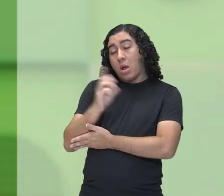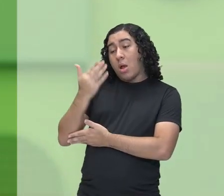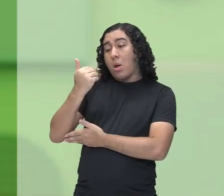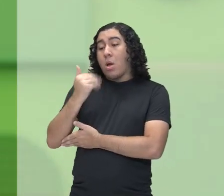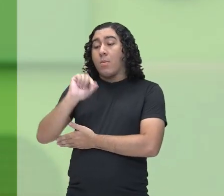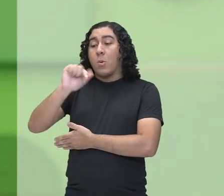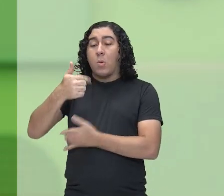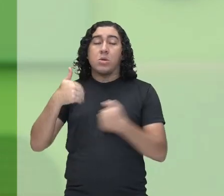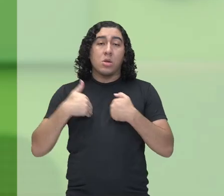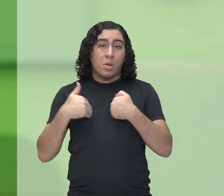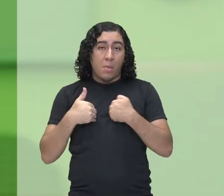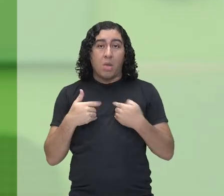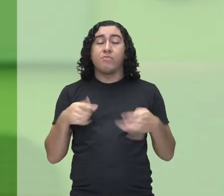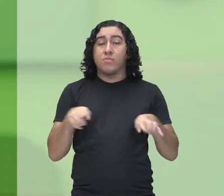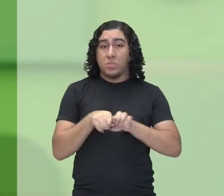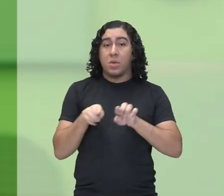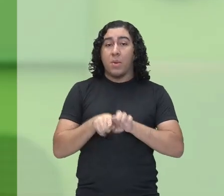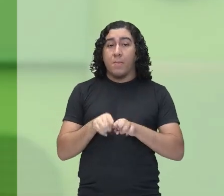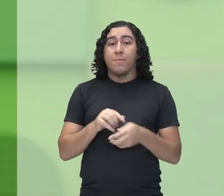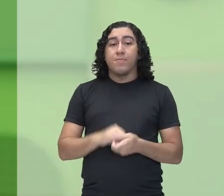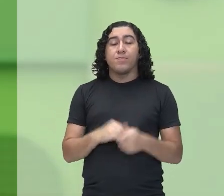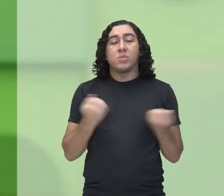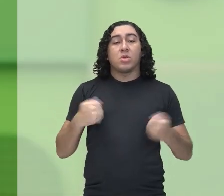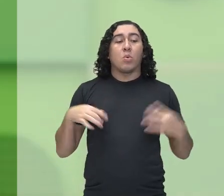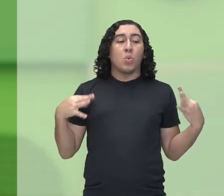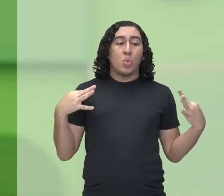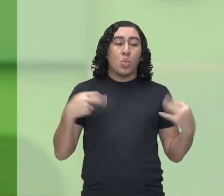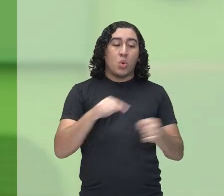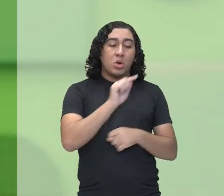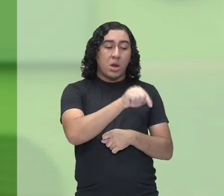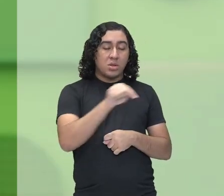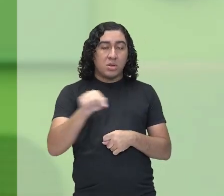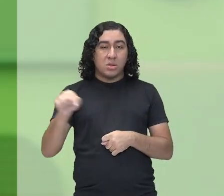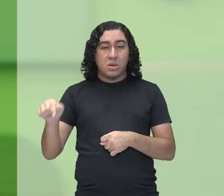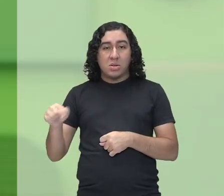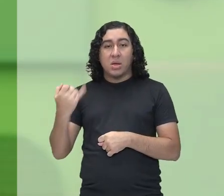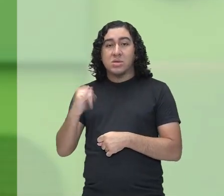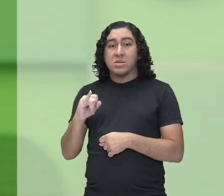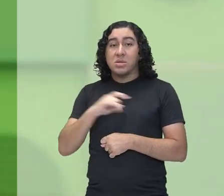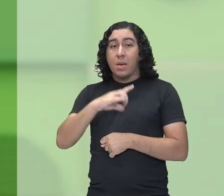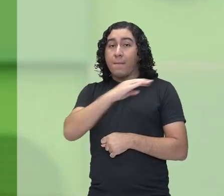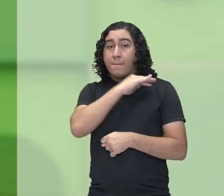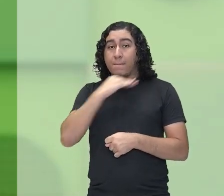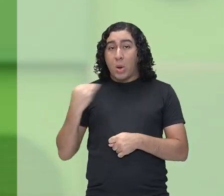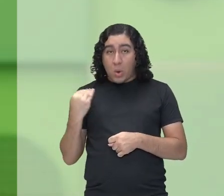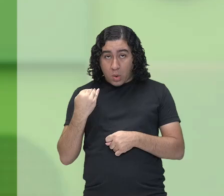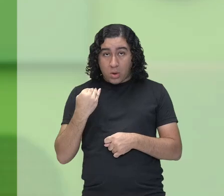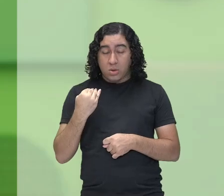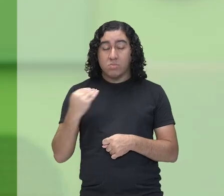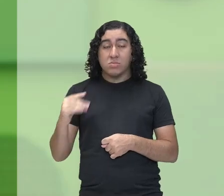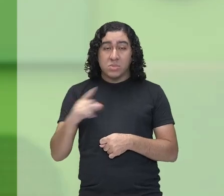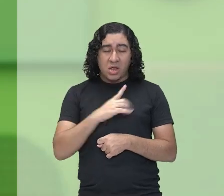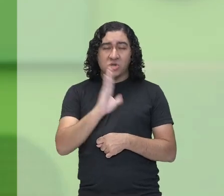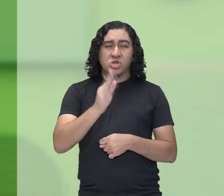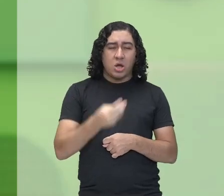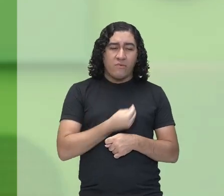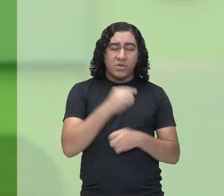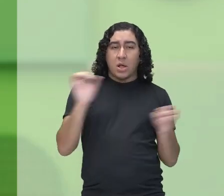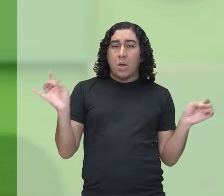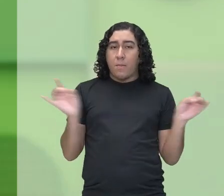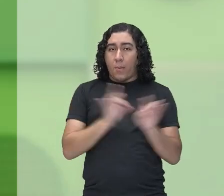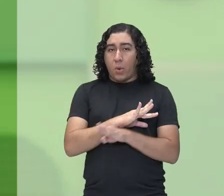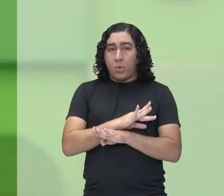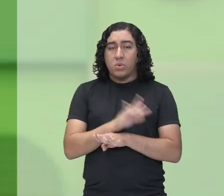outros, né, animais, e todos esses, quando morrem, quando completam seu ciclo de vida, vão